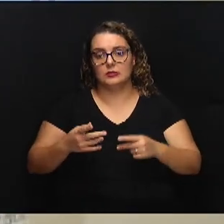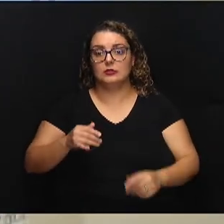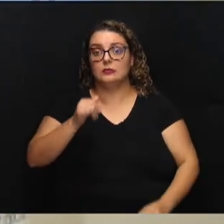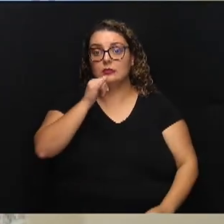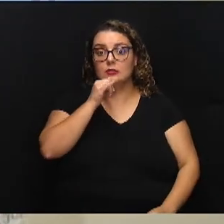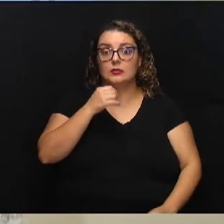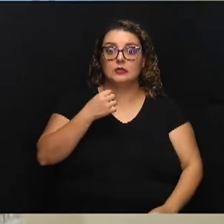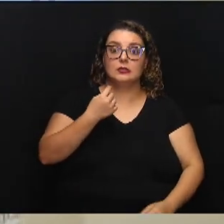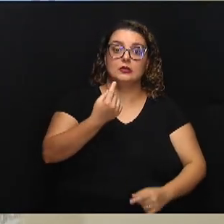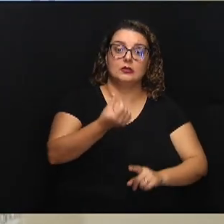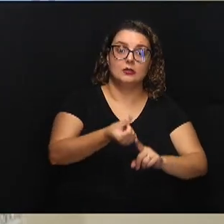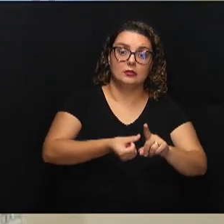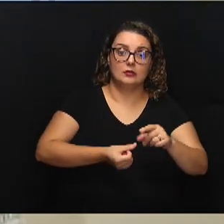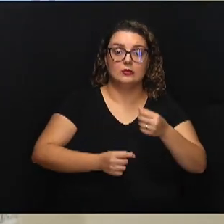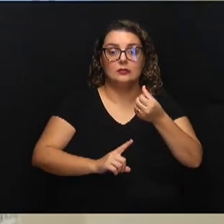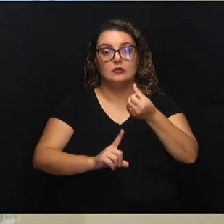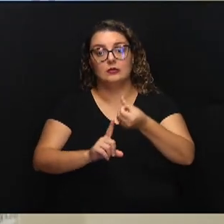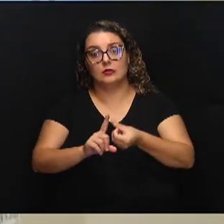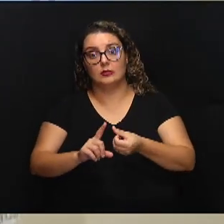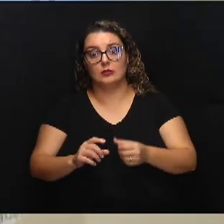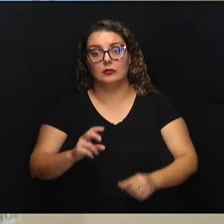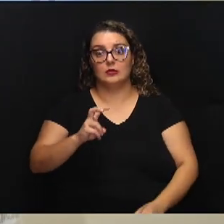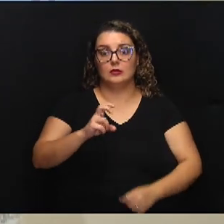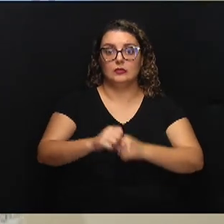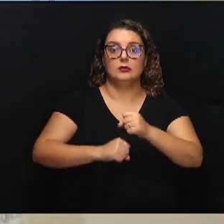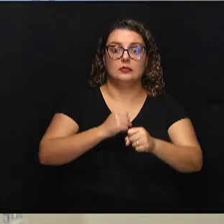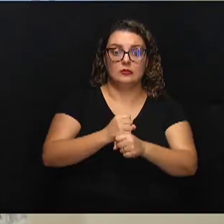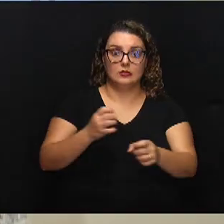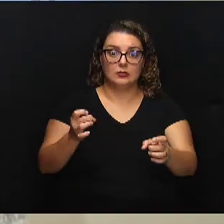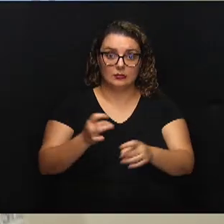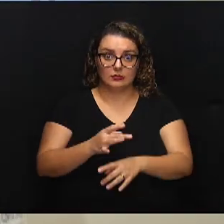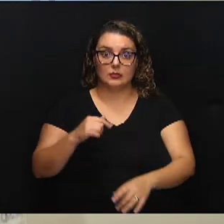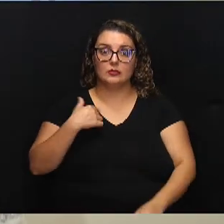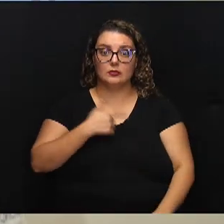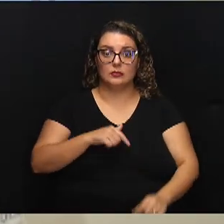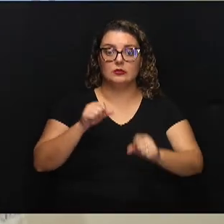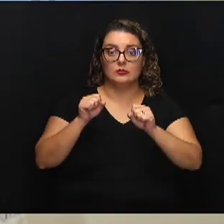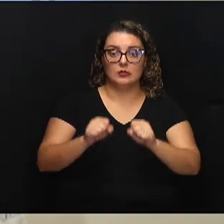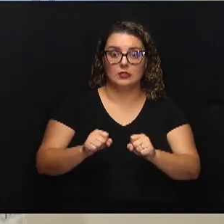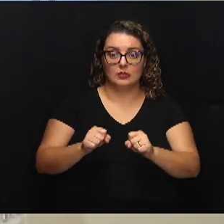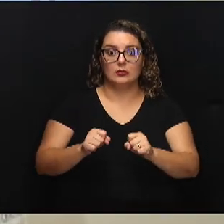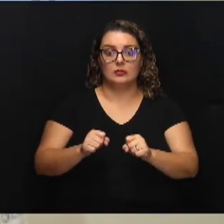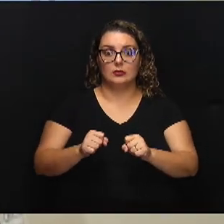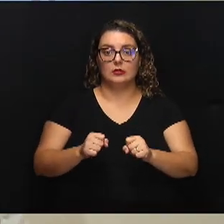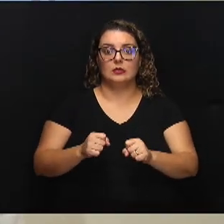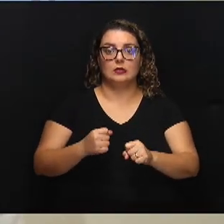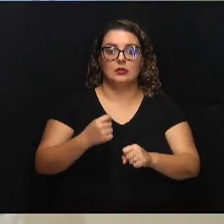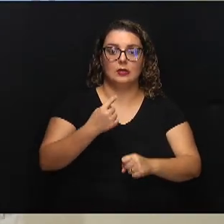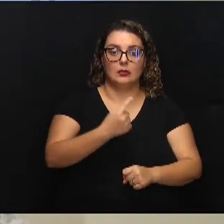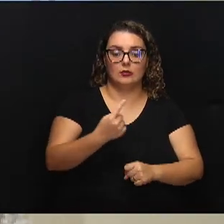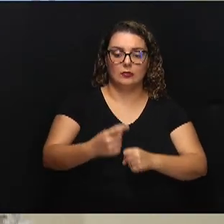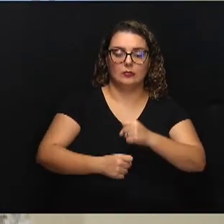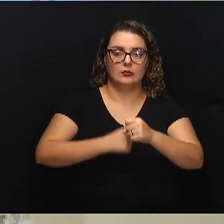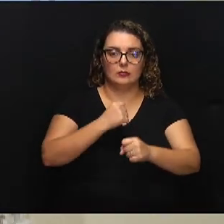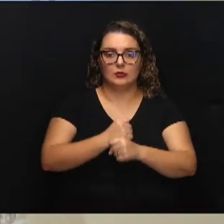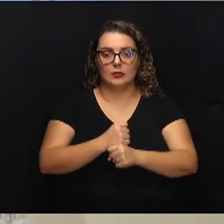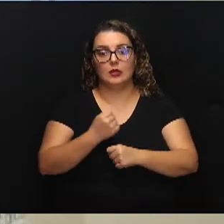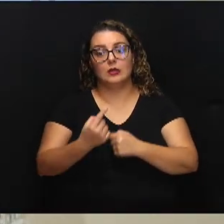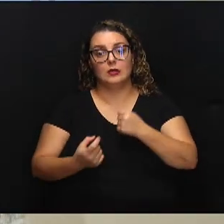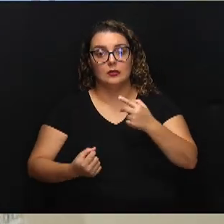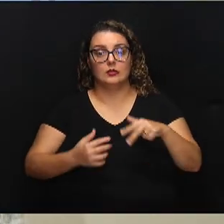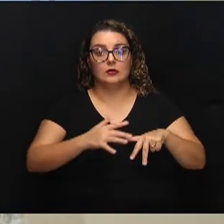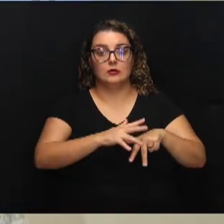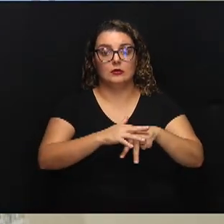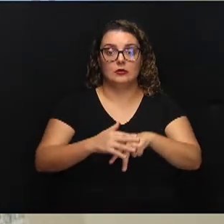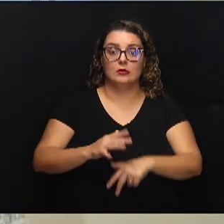cada 6 meses até completar os 5 anos. Passou os 5 anos, a gente pode fazer visitas anuais. Alguns